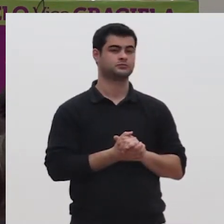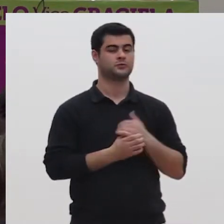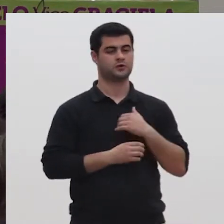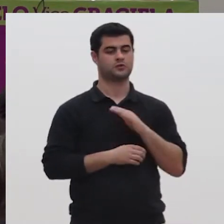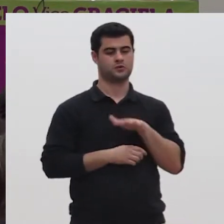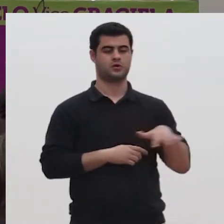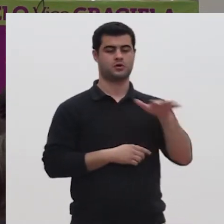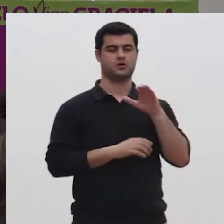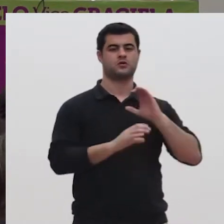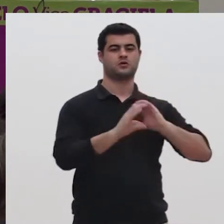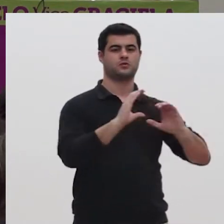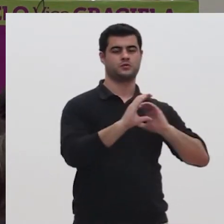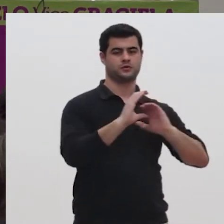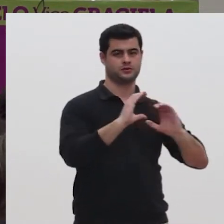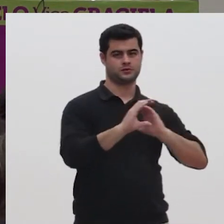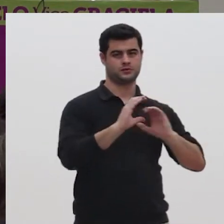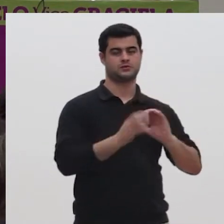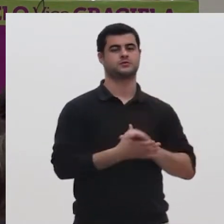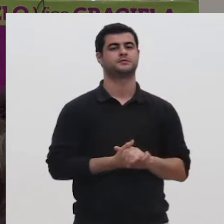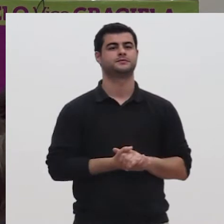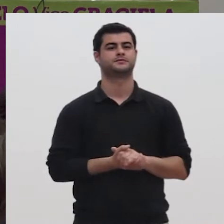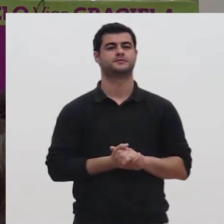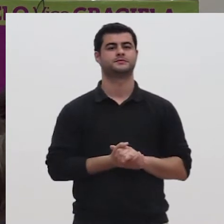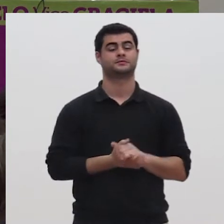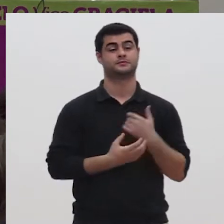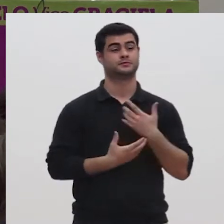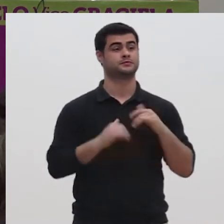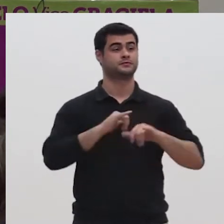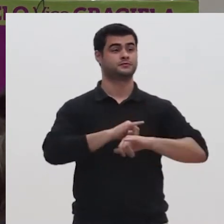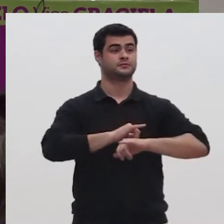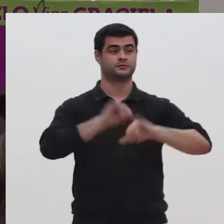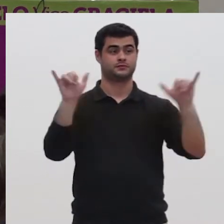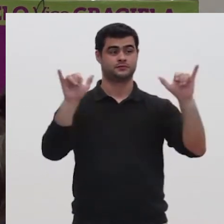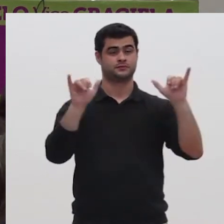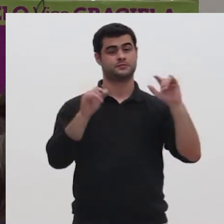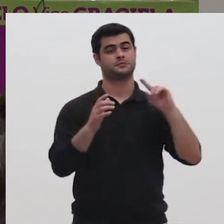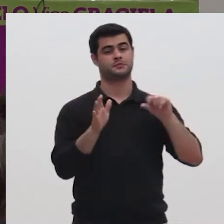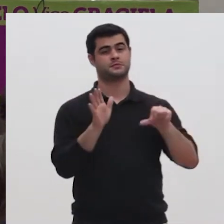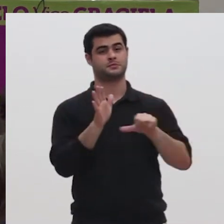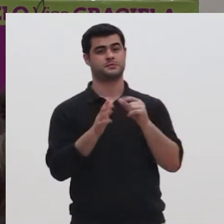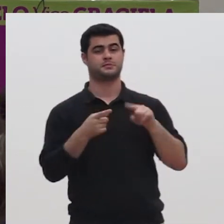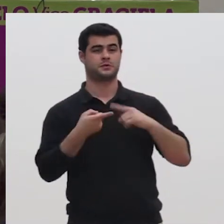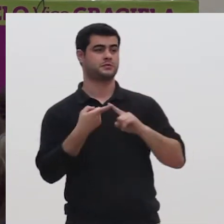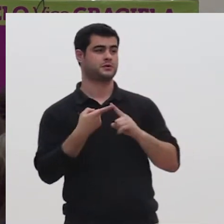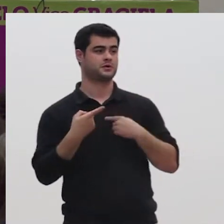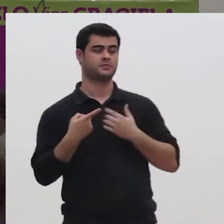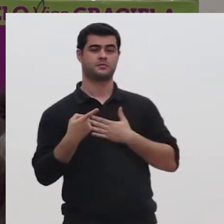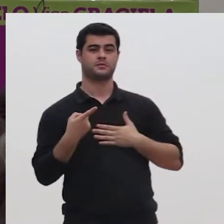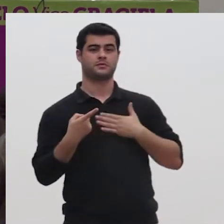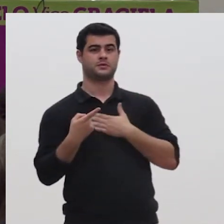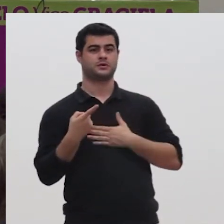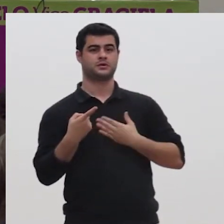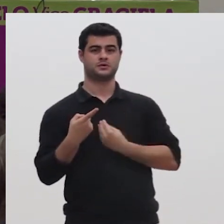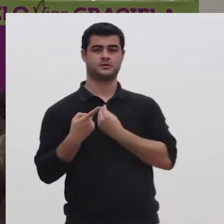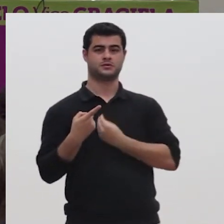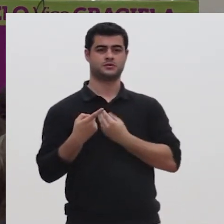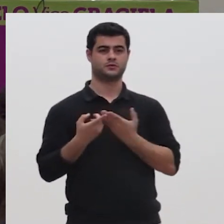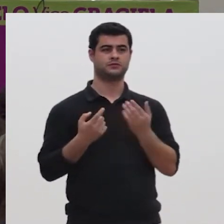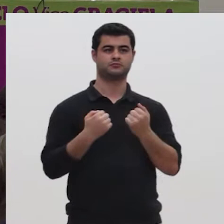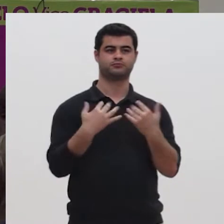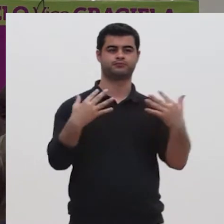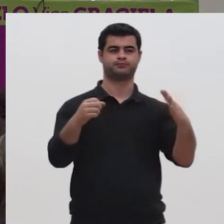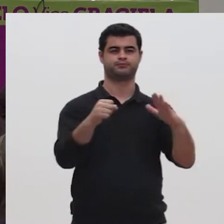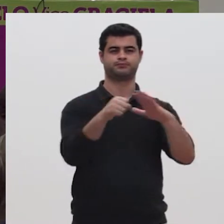comunicação e queria dizer que, antes de mais nada, é um prazer ver esse auditório tão cheio, tão lotado, né,